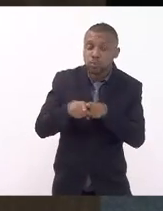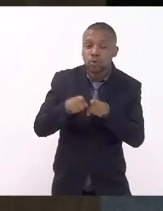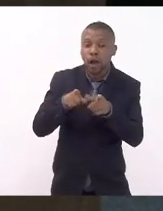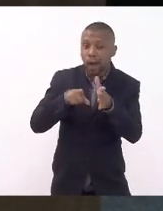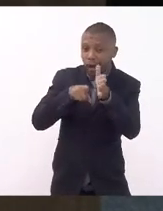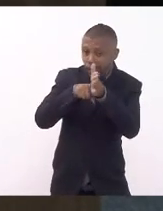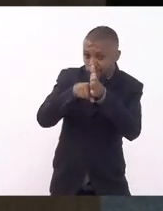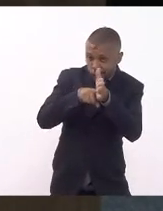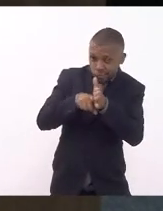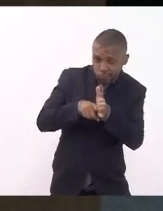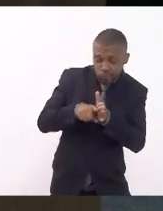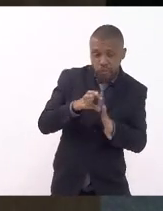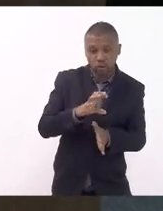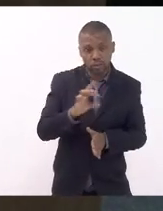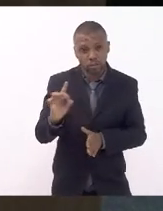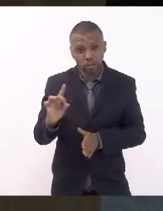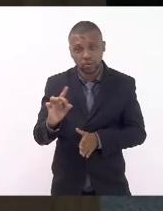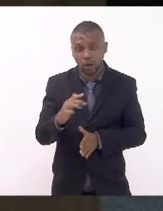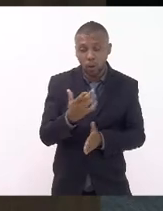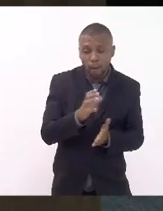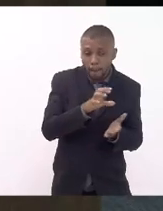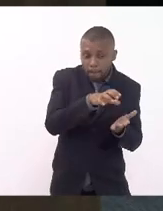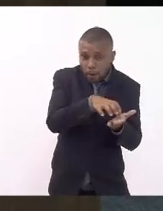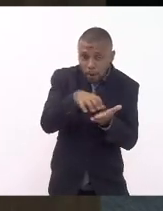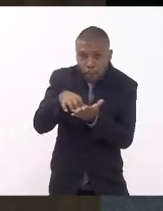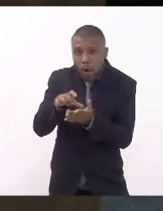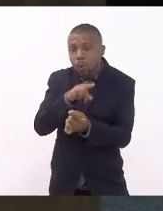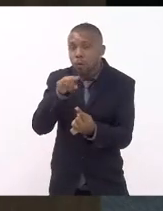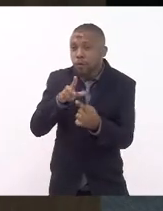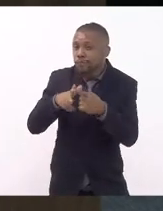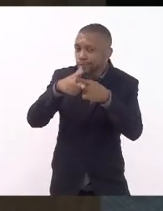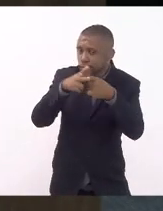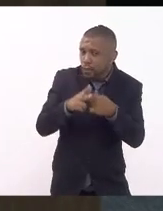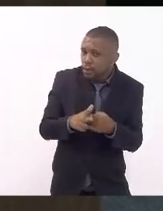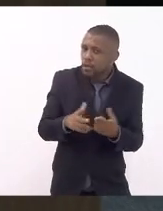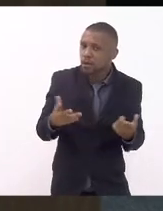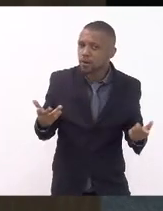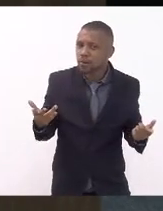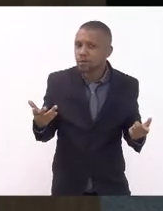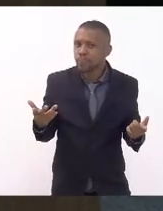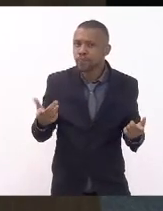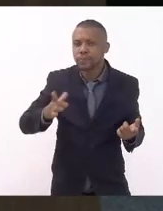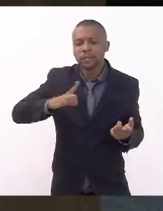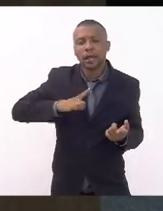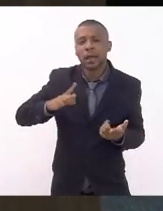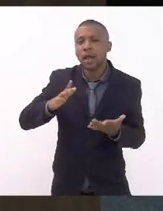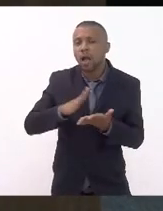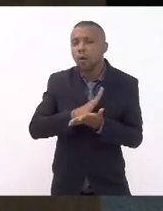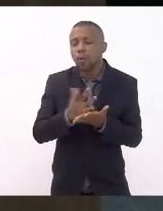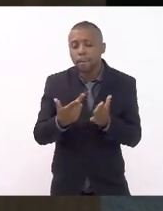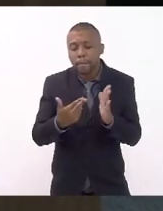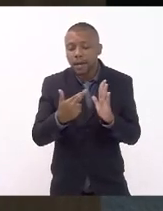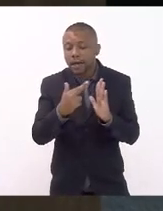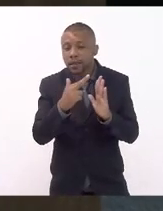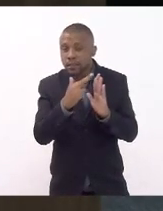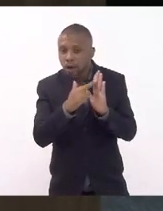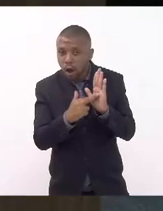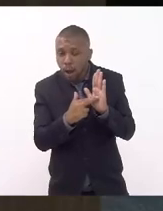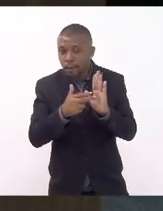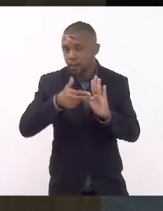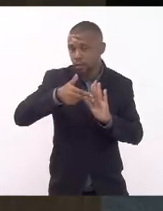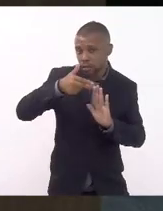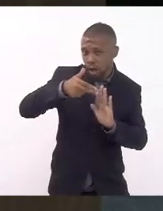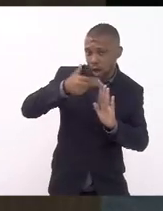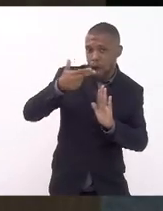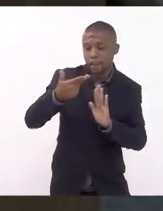corregedoria ou outro órgão de correição? Existe alguma norma regulamentando as